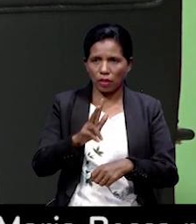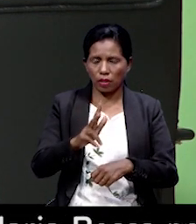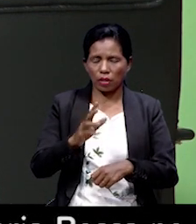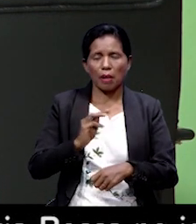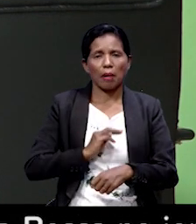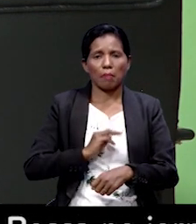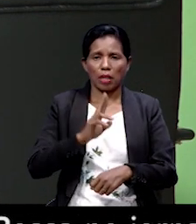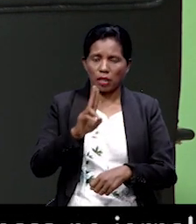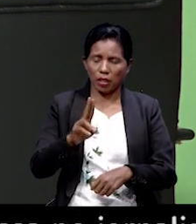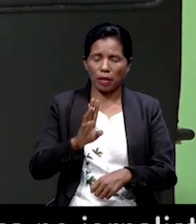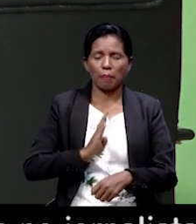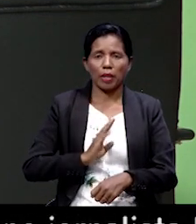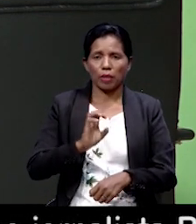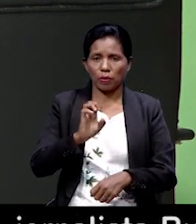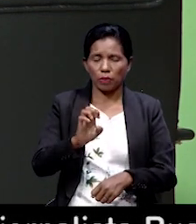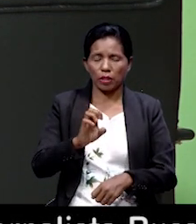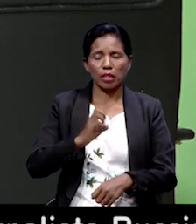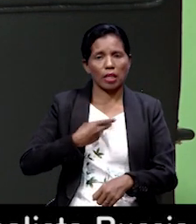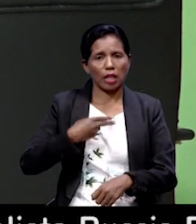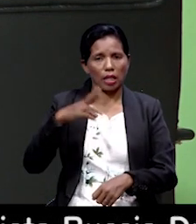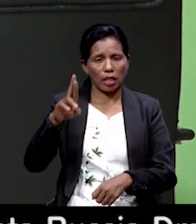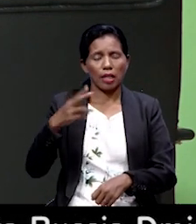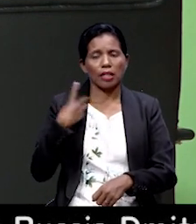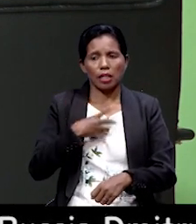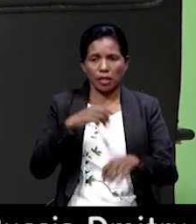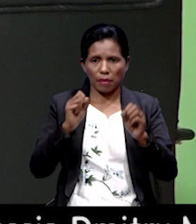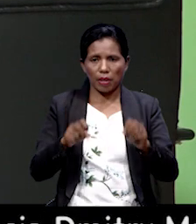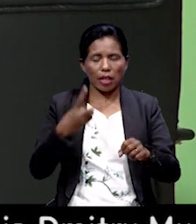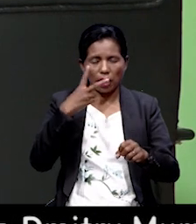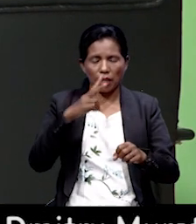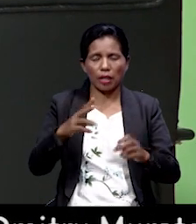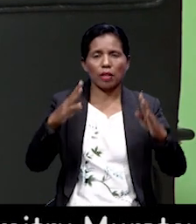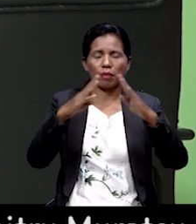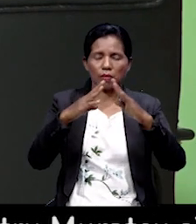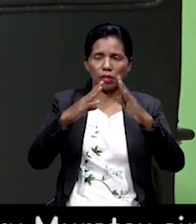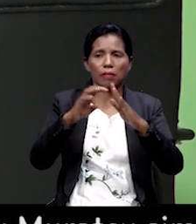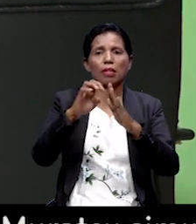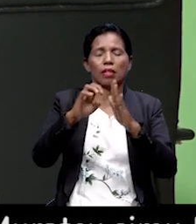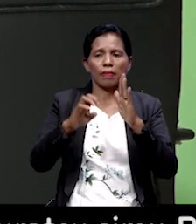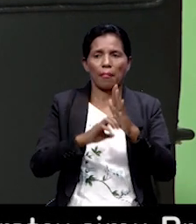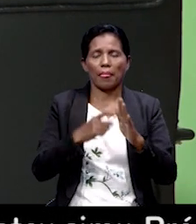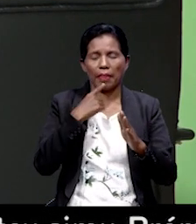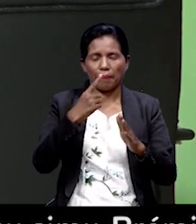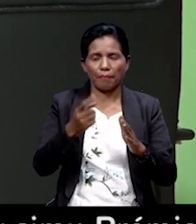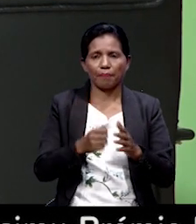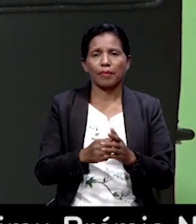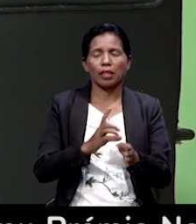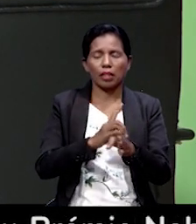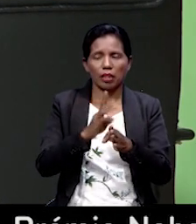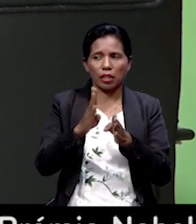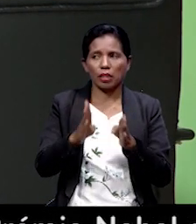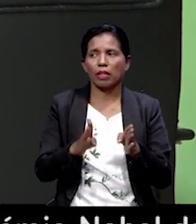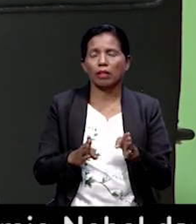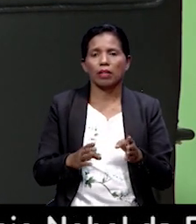manleo ya bekusi ya hera orinne tabel hare fali umasir sin be mestraus Direção Geral Estatística mos